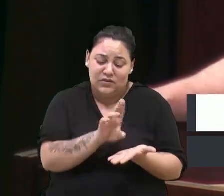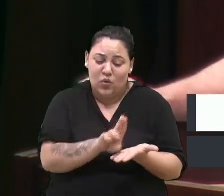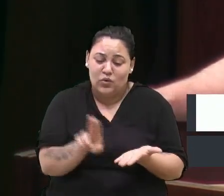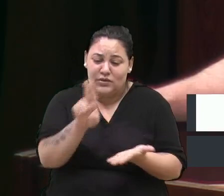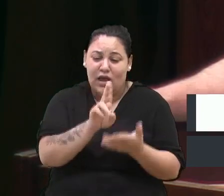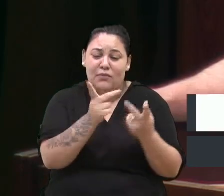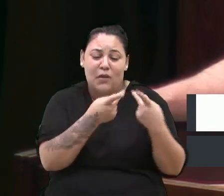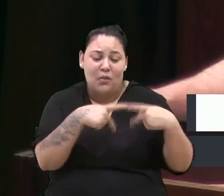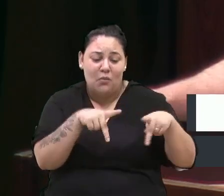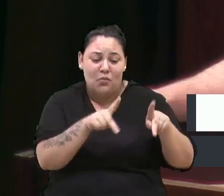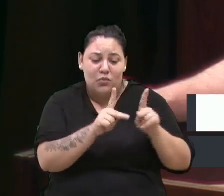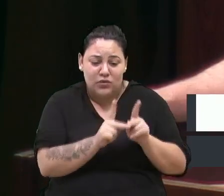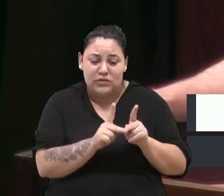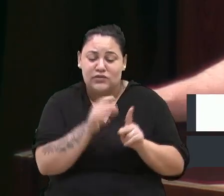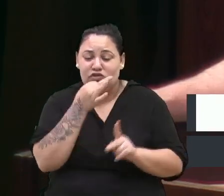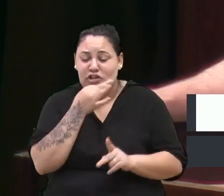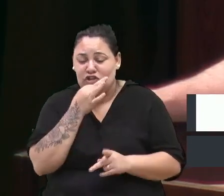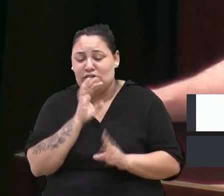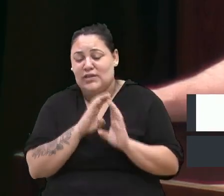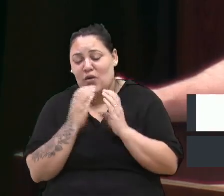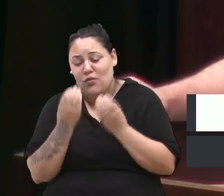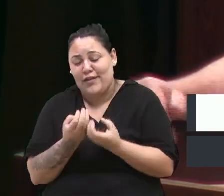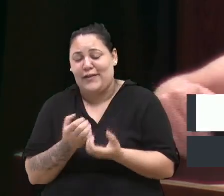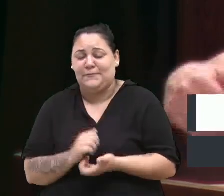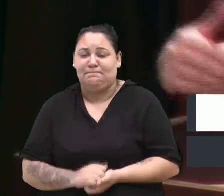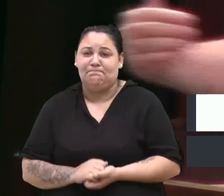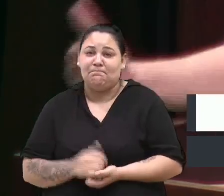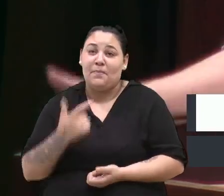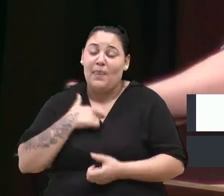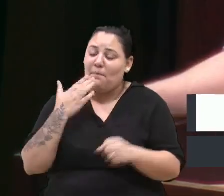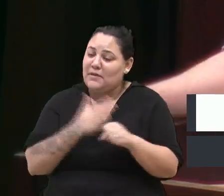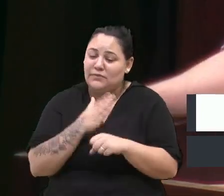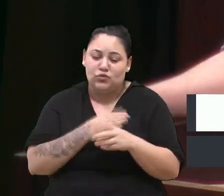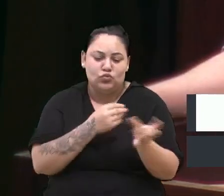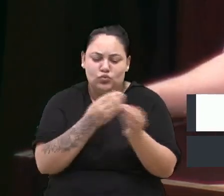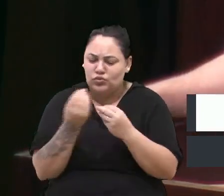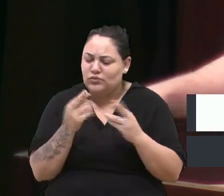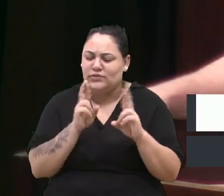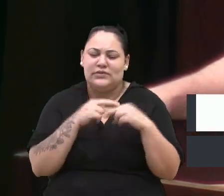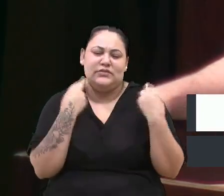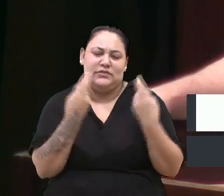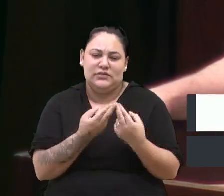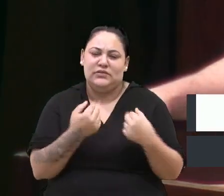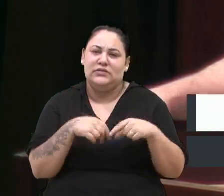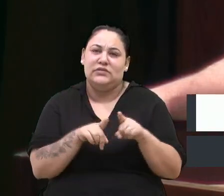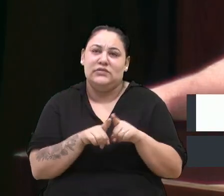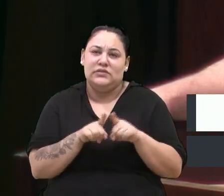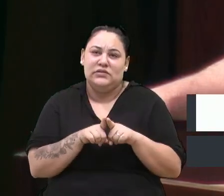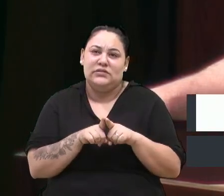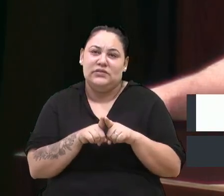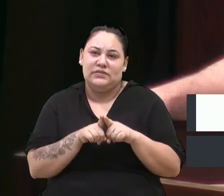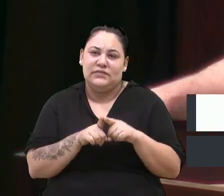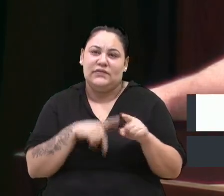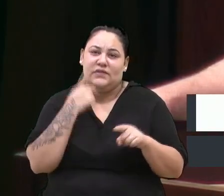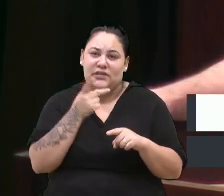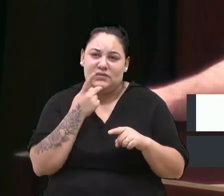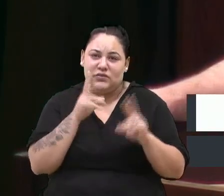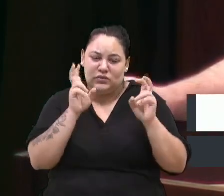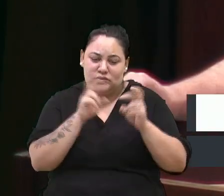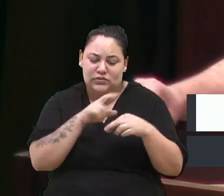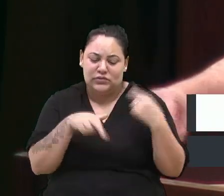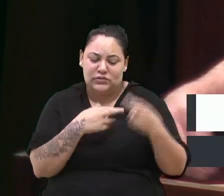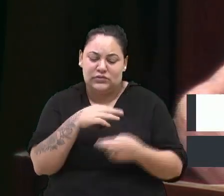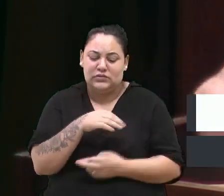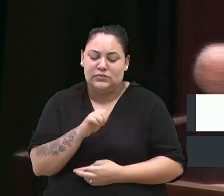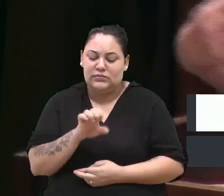e utilizado pela nossa comunidade. Participamos de inúmeras reuniões, né, no que concerne a Maesa, né,